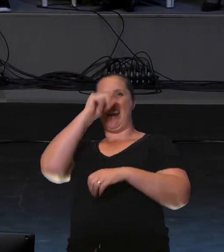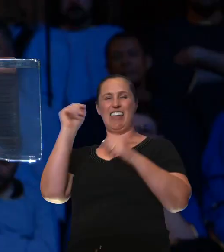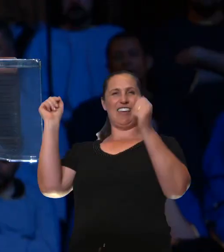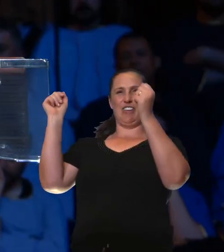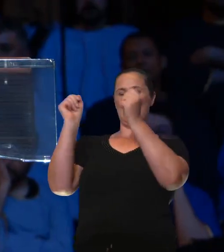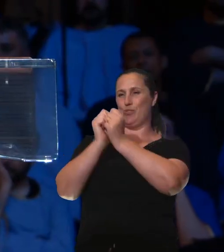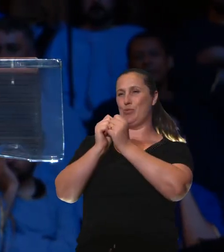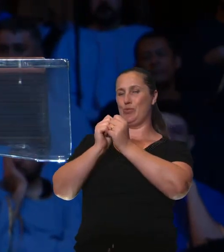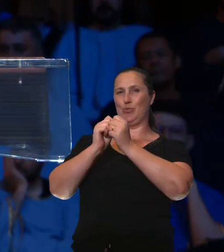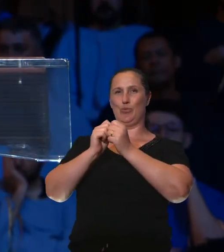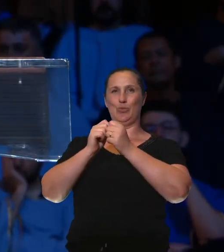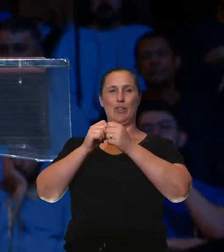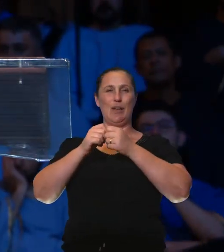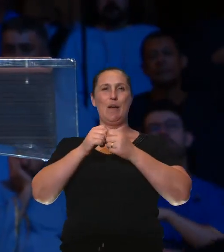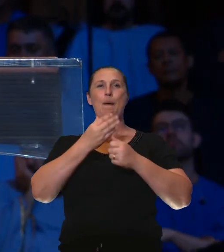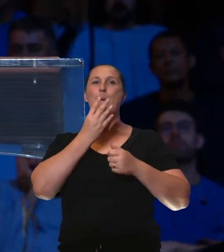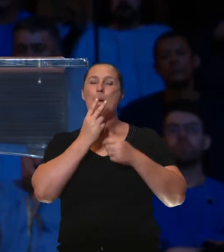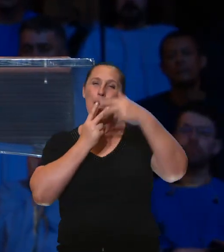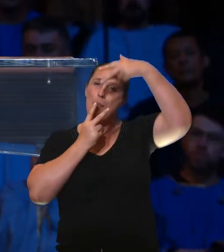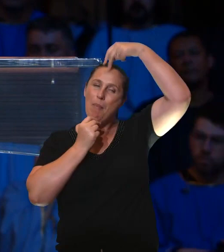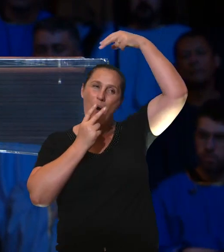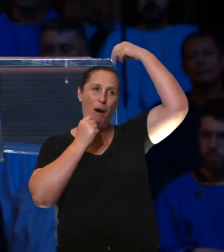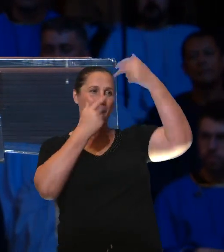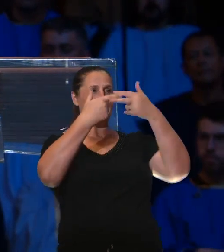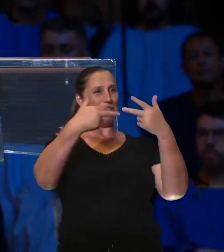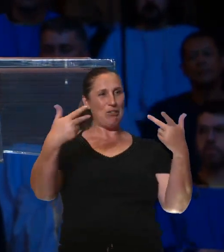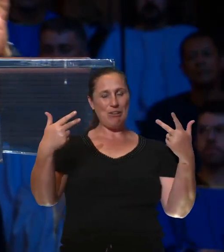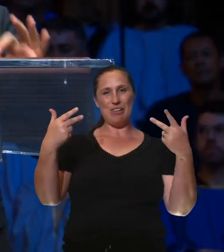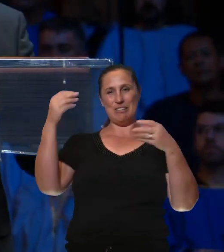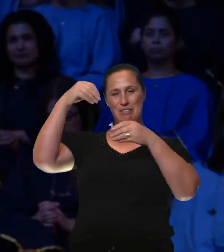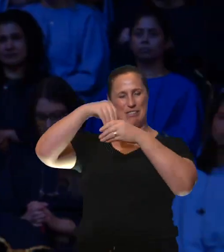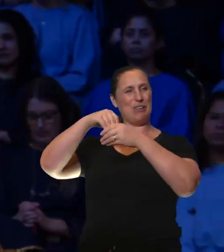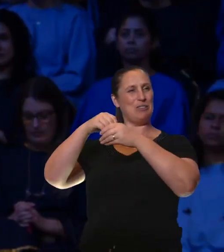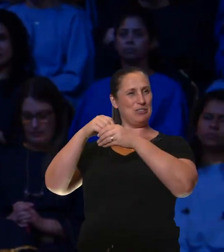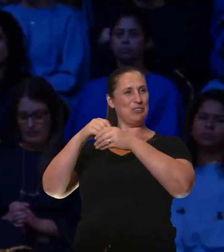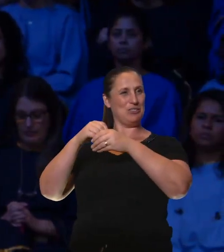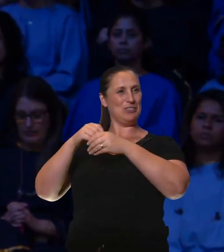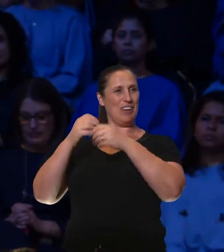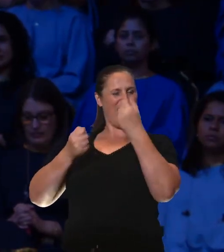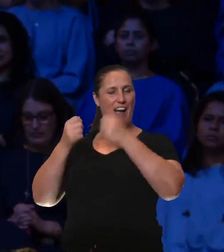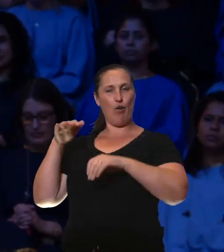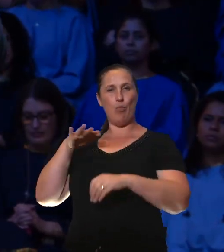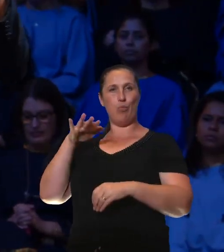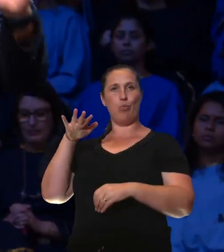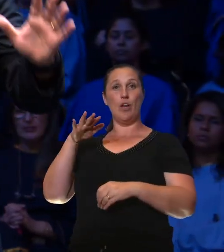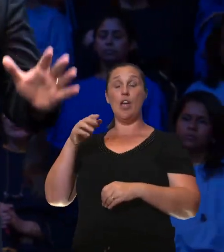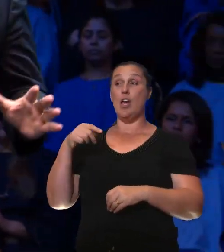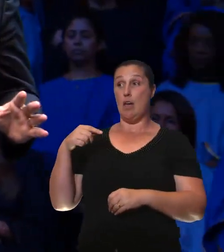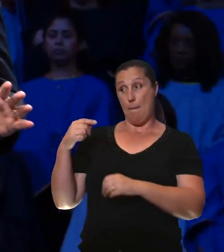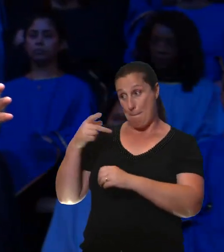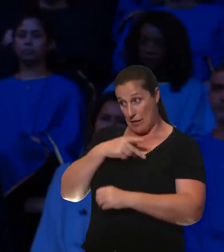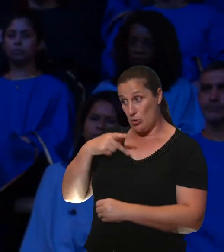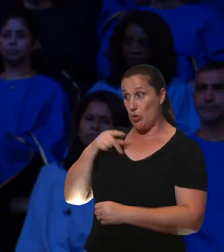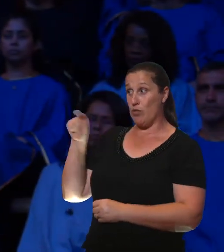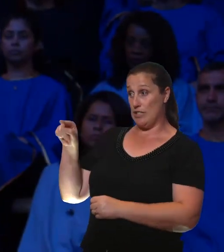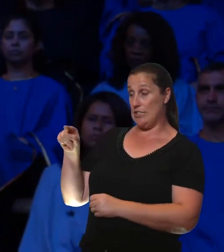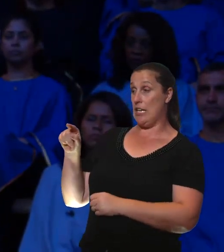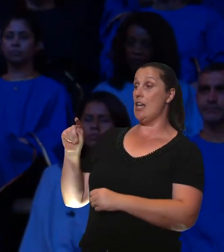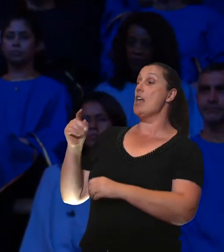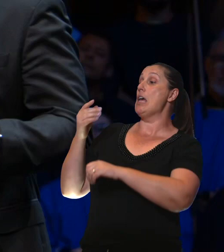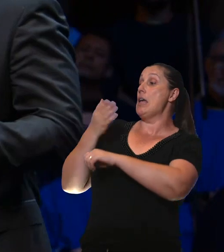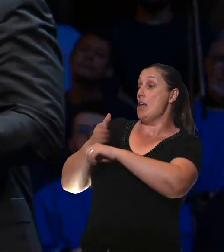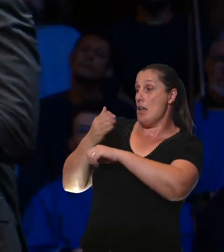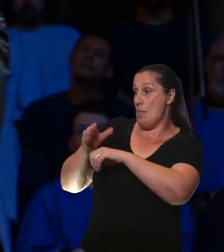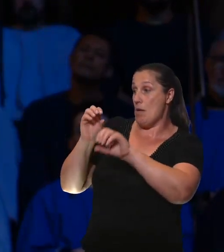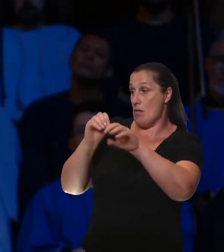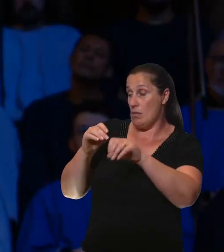falou assim: pastor Delano, vamos fazer um combinado aqui, nós vamos chegar lá, você vai dar um treinamento de liderança, e a